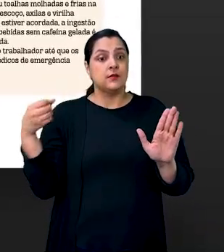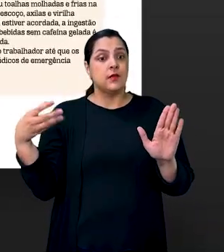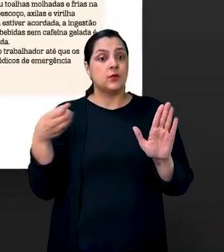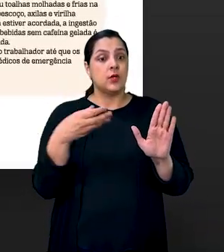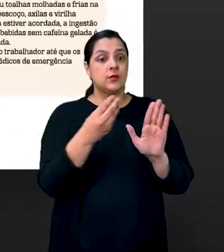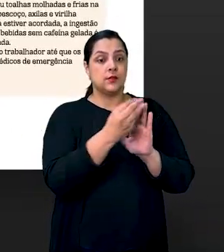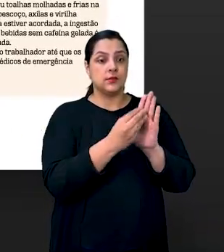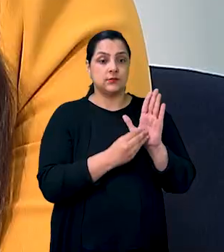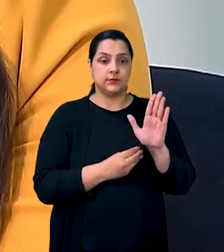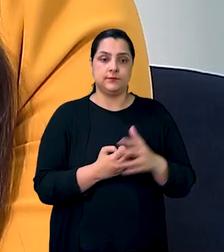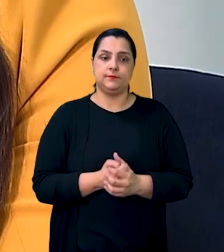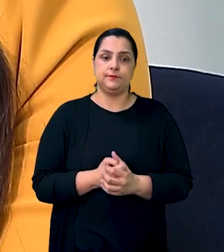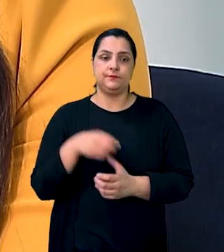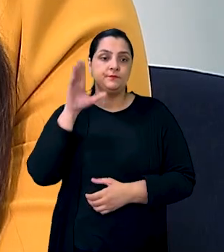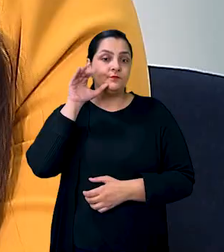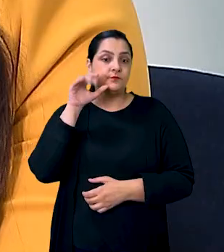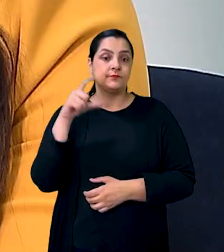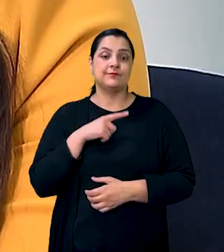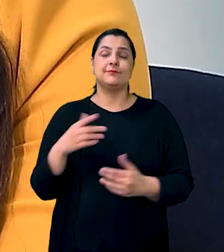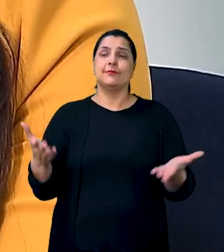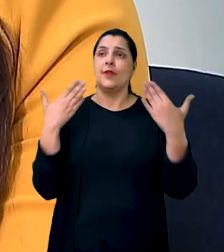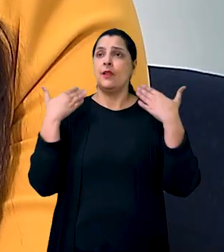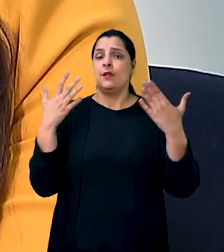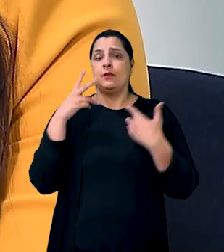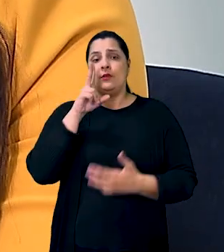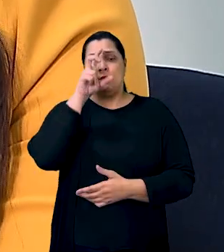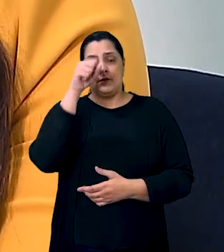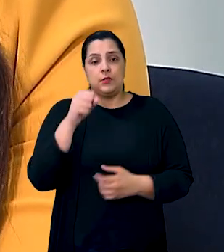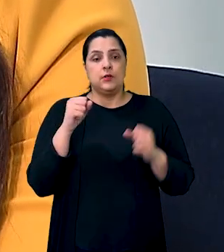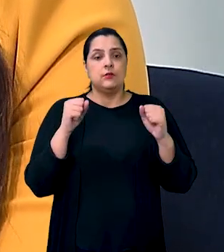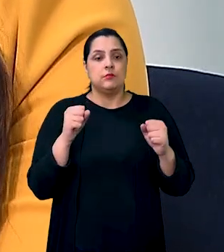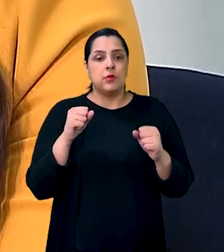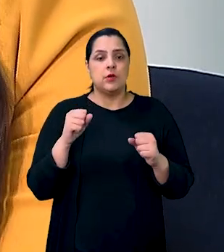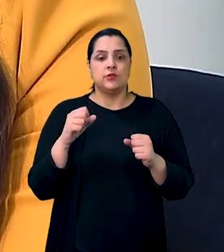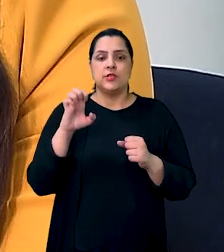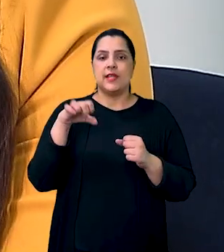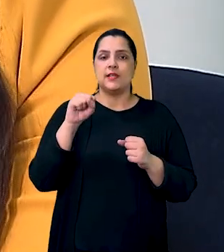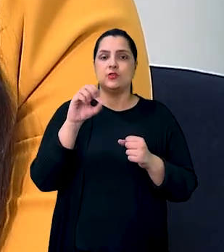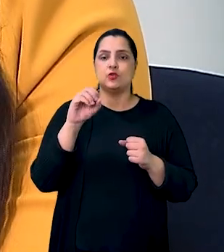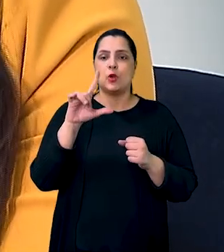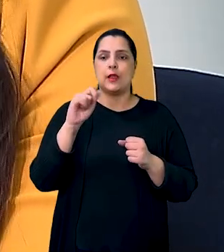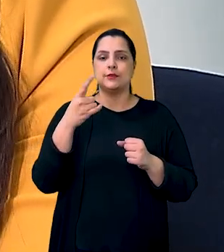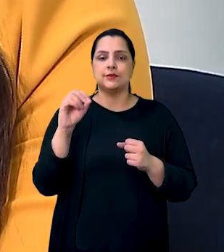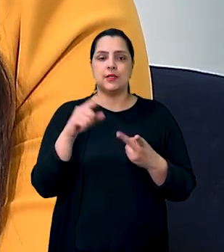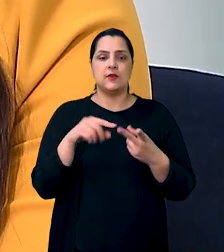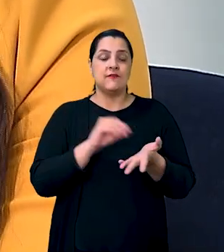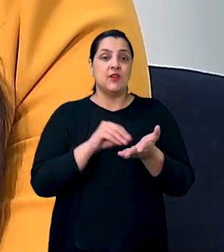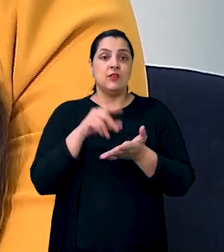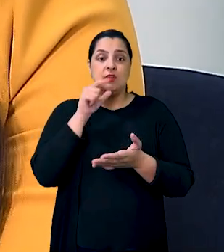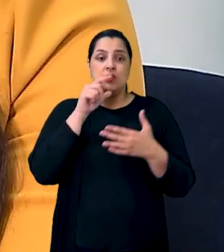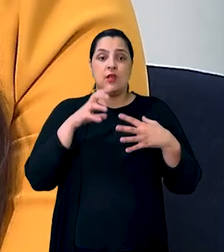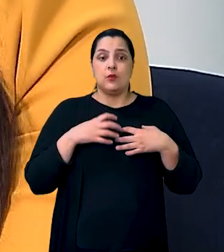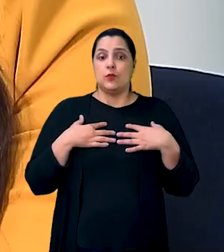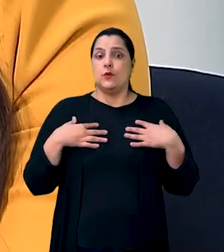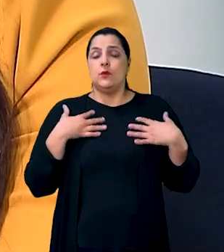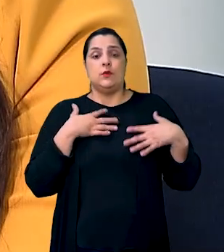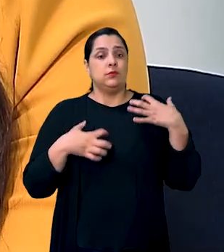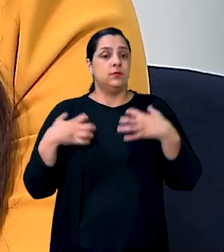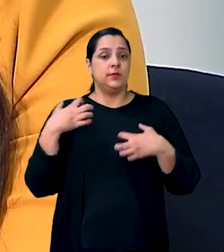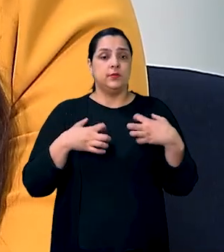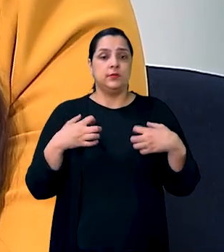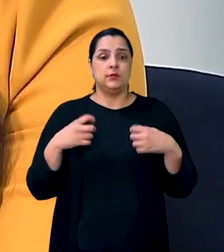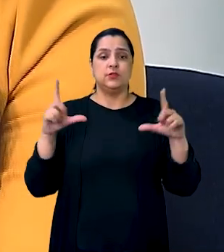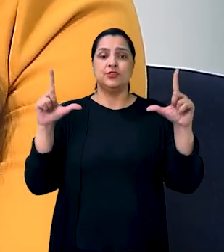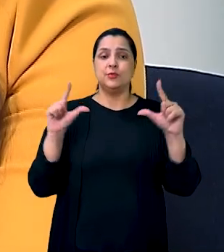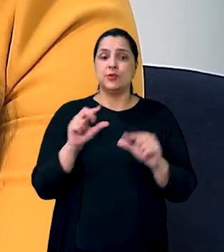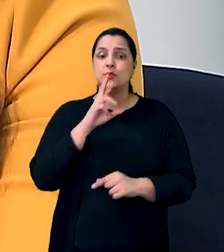em se atualizar. Um trabalhador que estiver exposto a um calor extremo, ele pode ter uma insolação, uma desidratação, e ele pode vir a